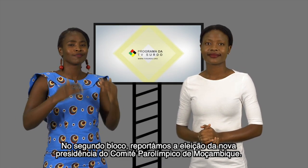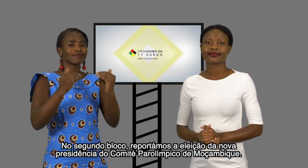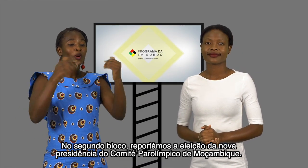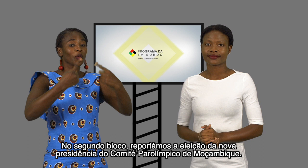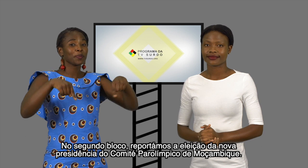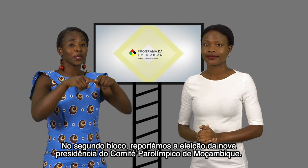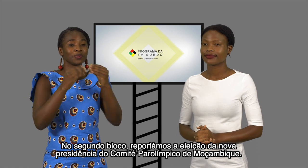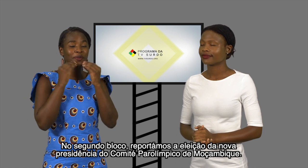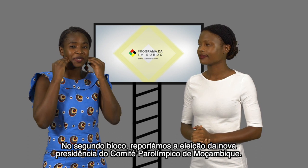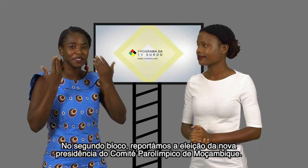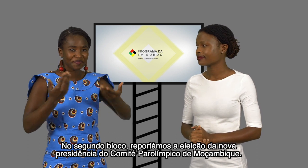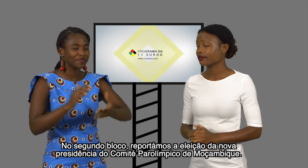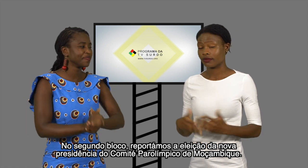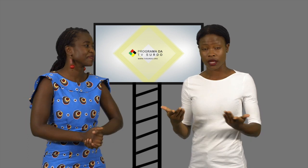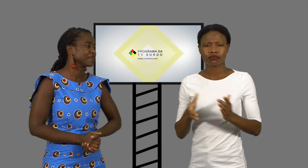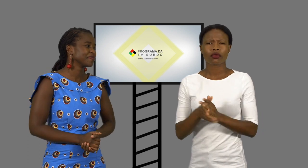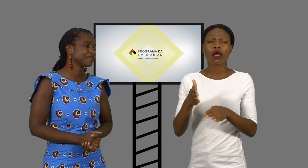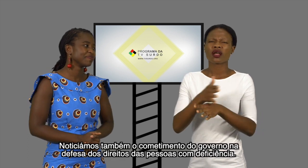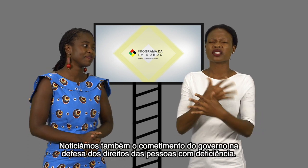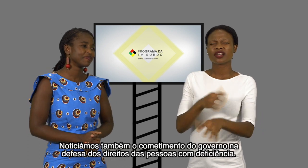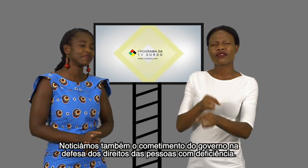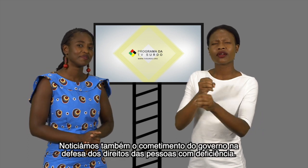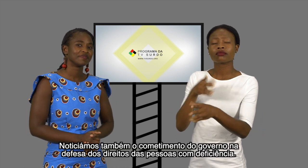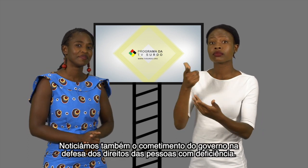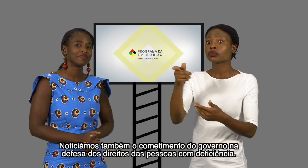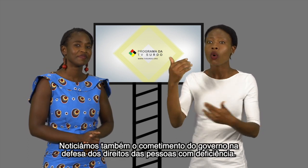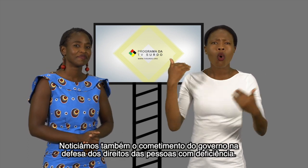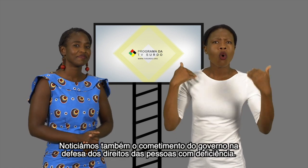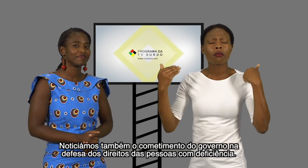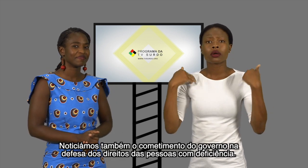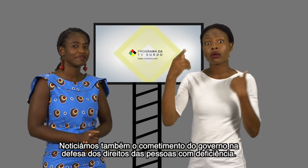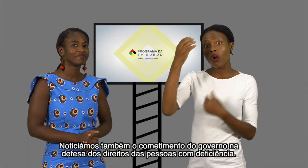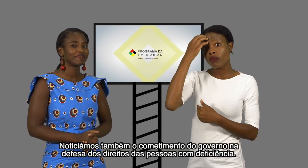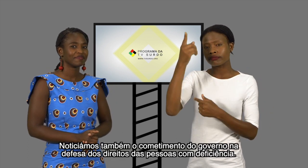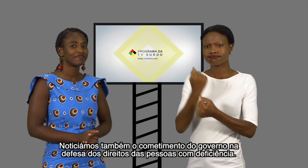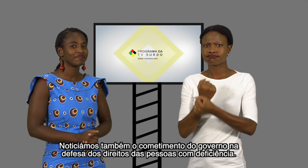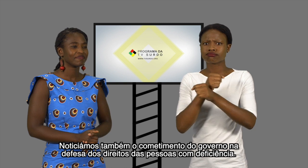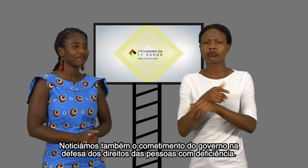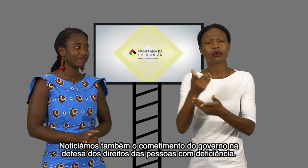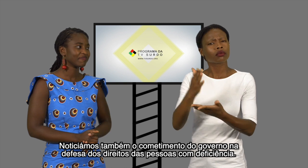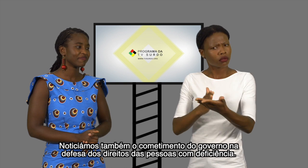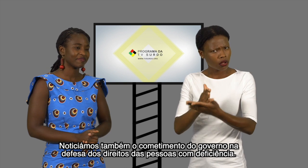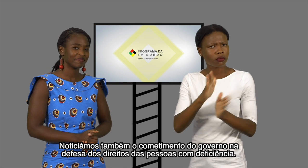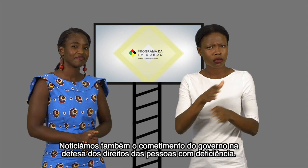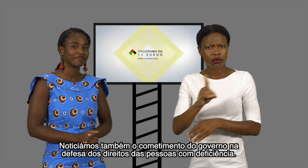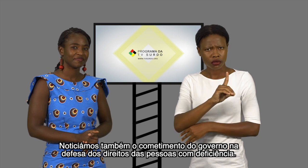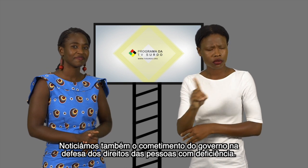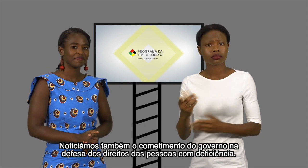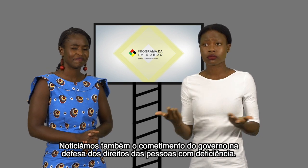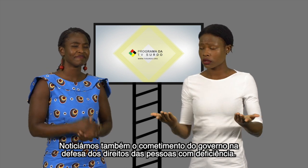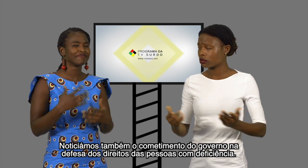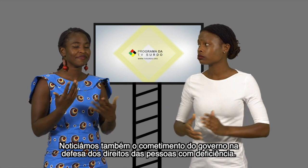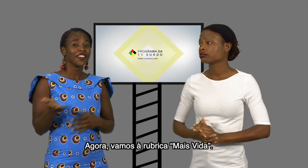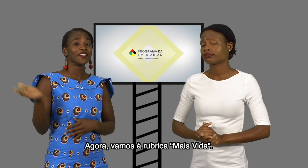do Comitê Paralímpico de Moçambique. Noticiamos também o cometimento do governo na defesa dos direitos das pessoas com